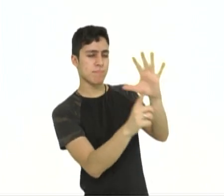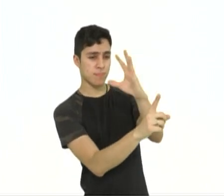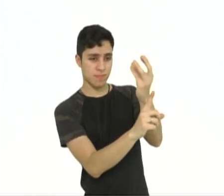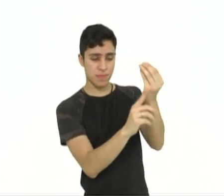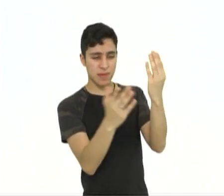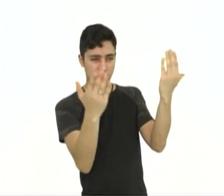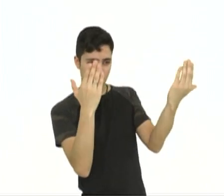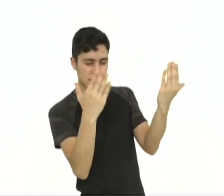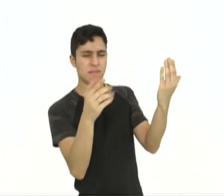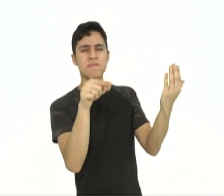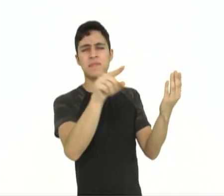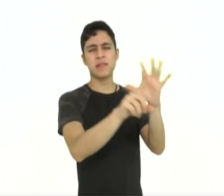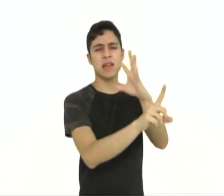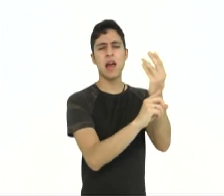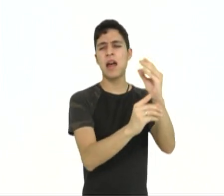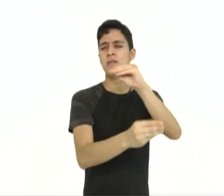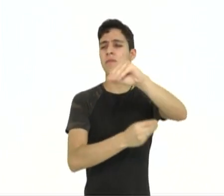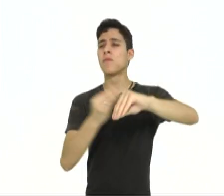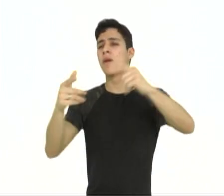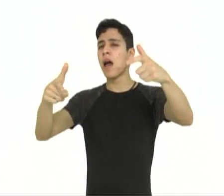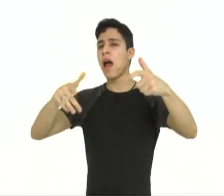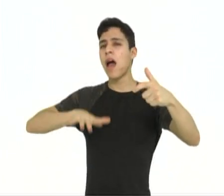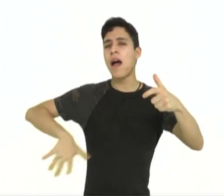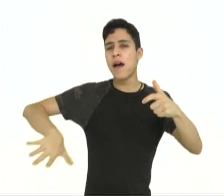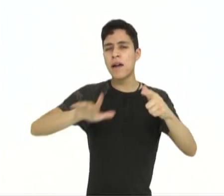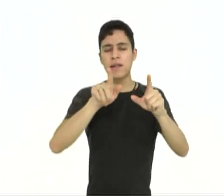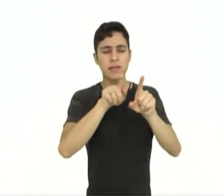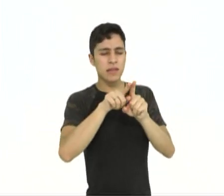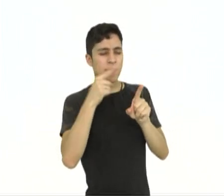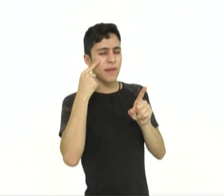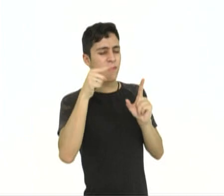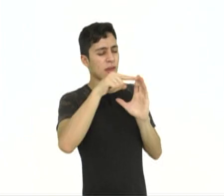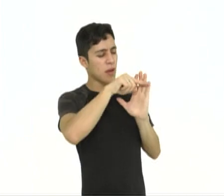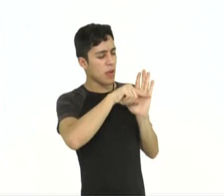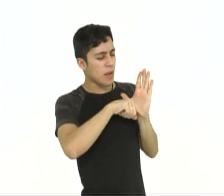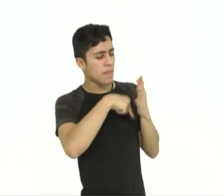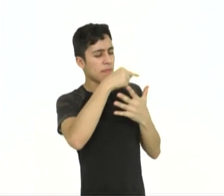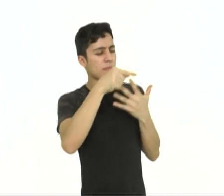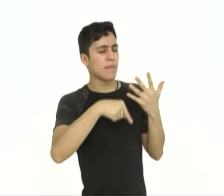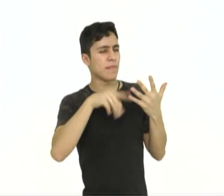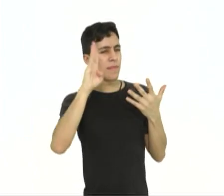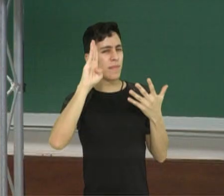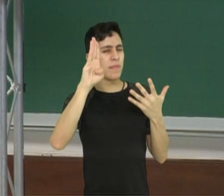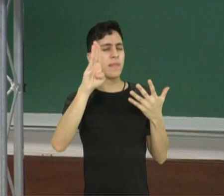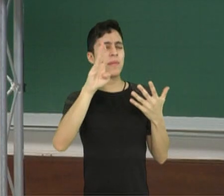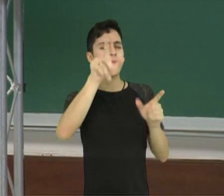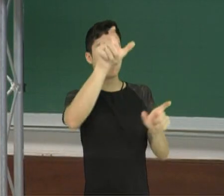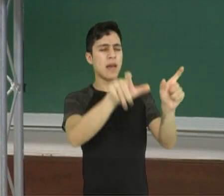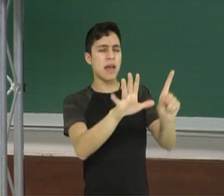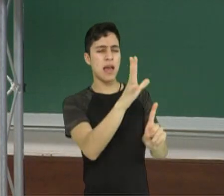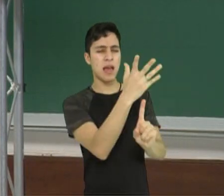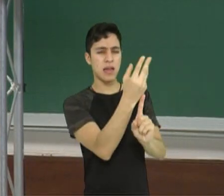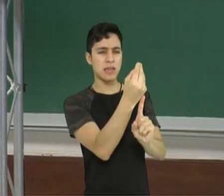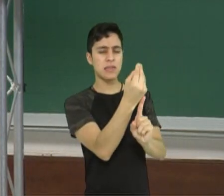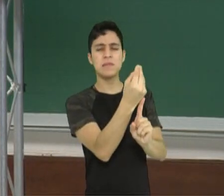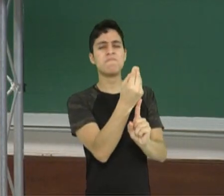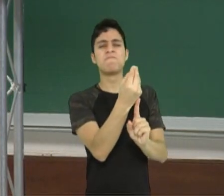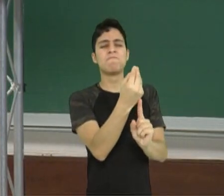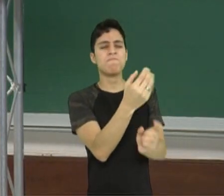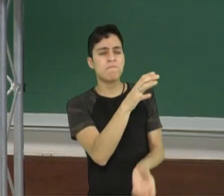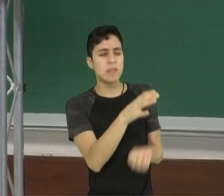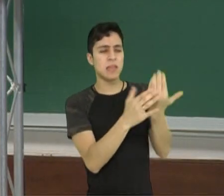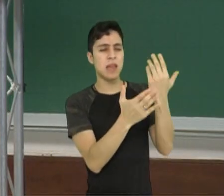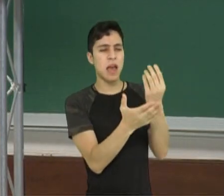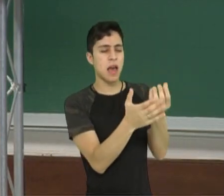analisar as intervenções artísticas, pontuar as características e principais artistas, né, das intervenções